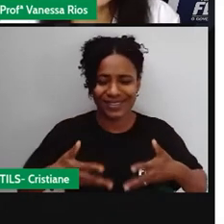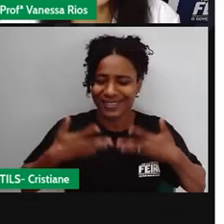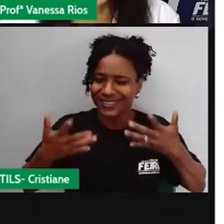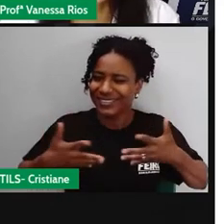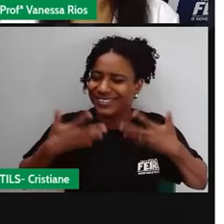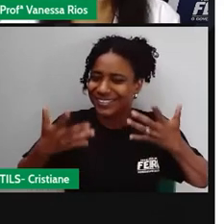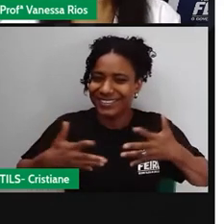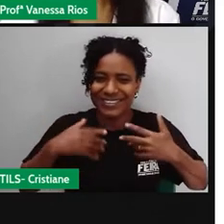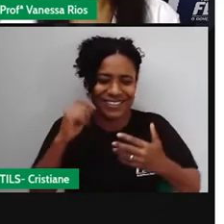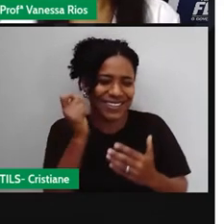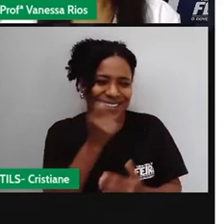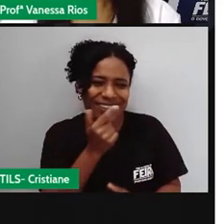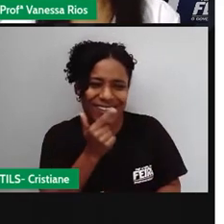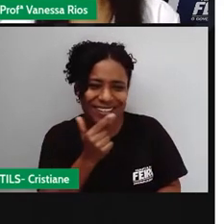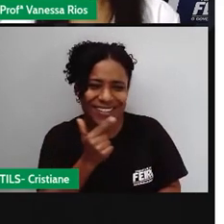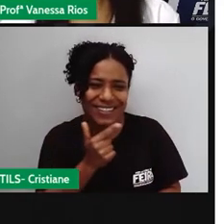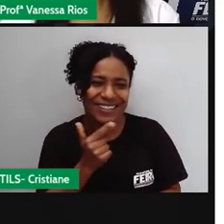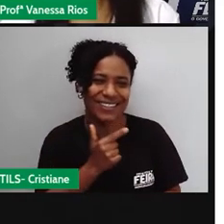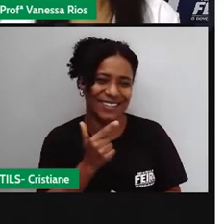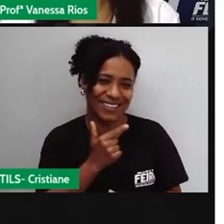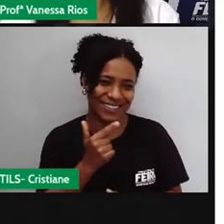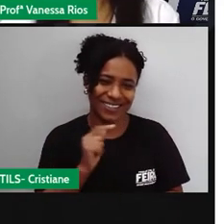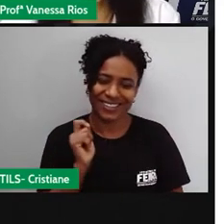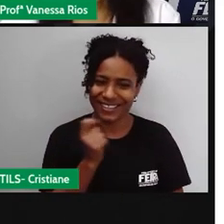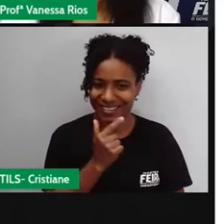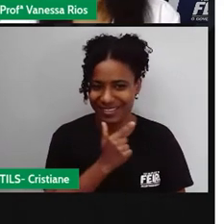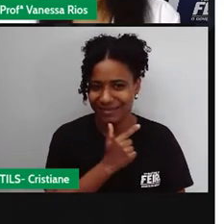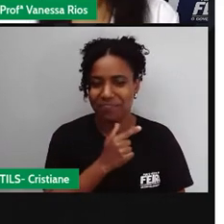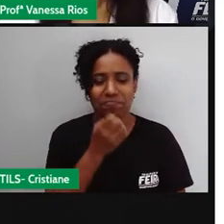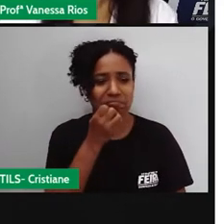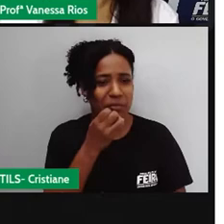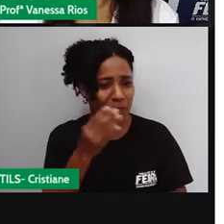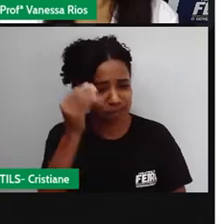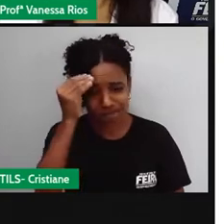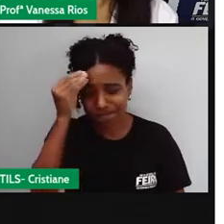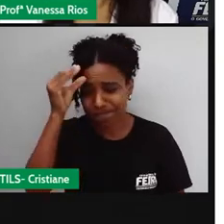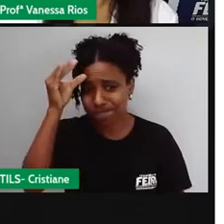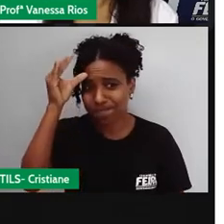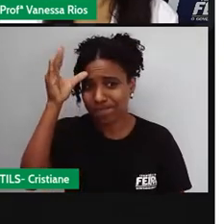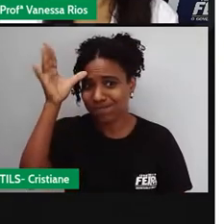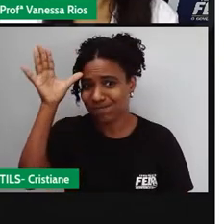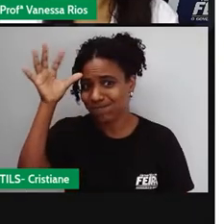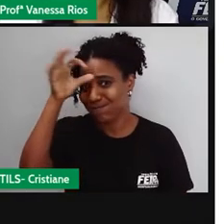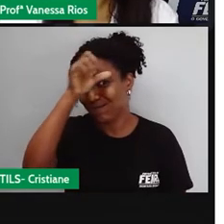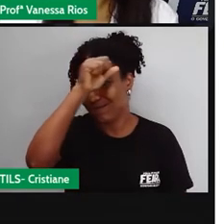os leitores por ser um entretenimento produtivo.